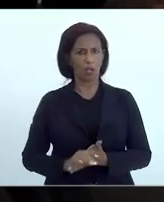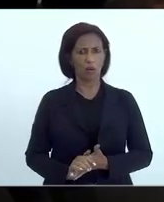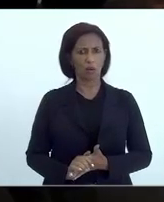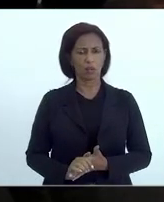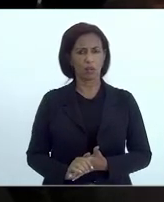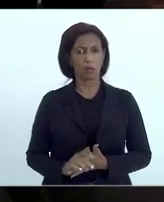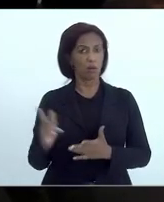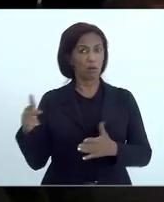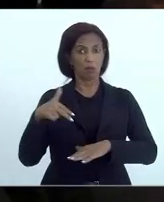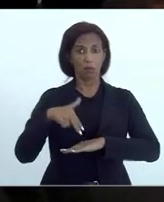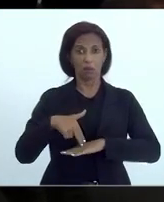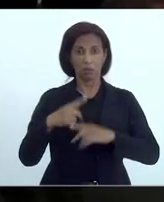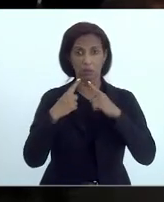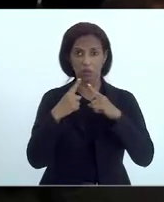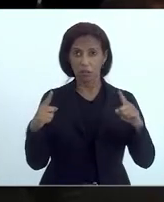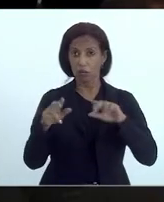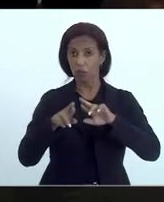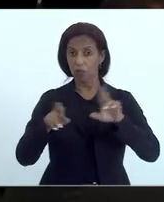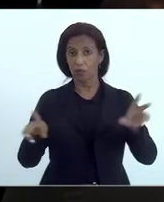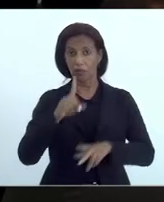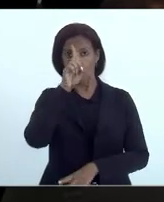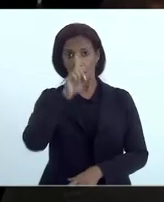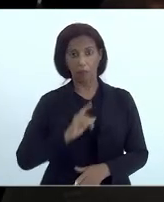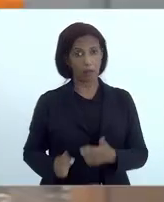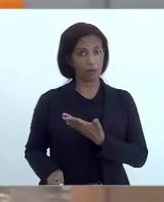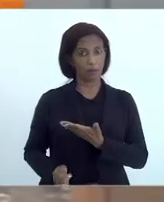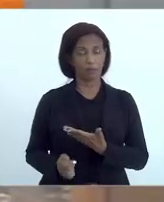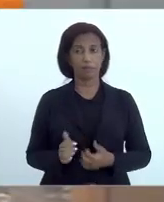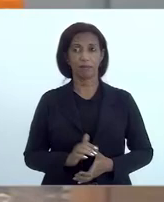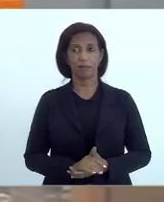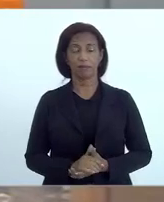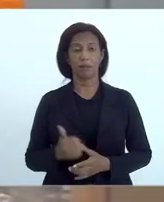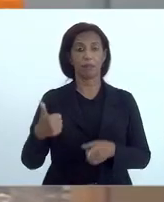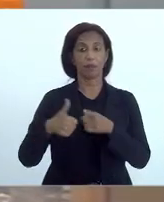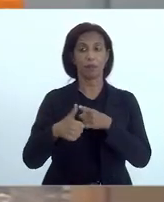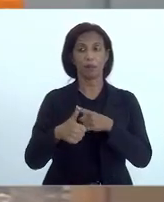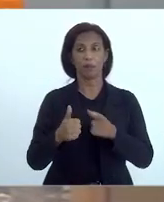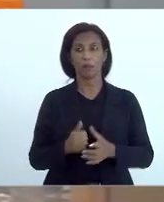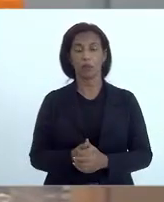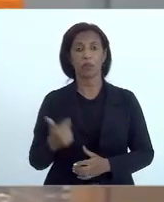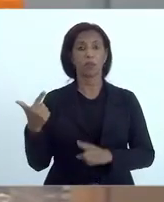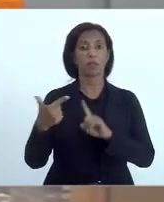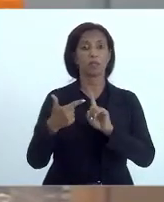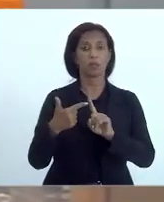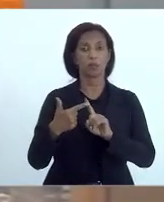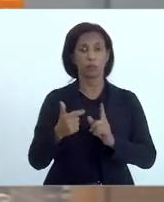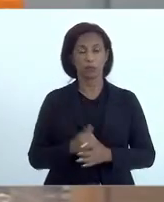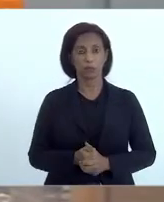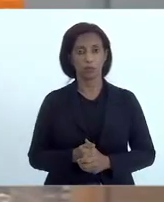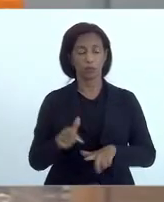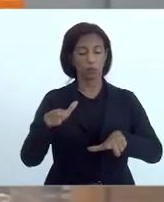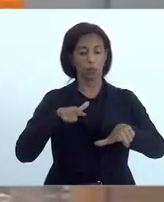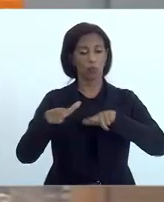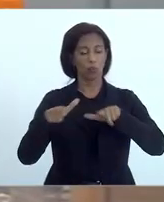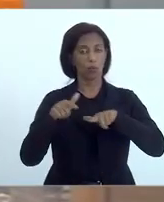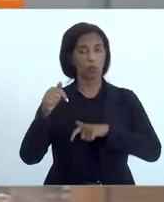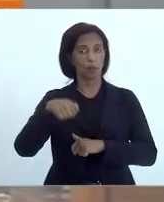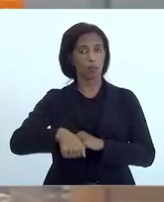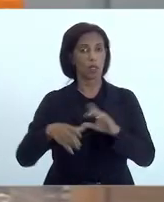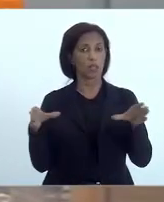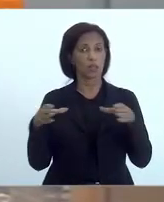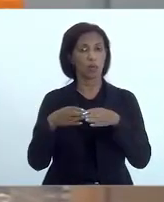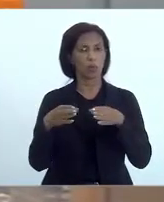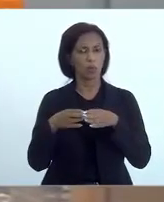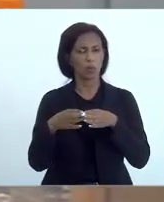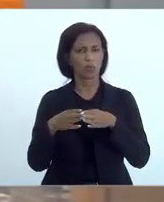Manteve seu discurso na frente dele mas eles amarelou na frente do canal Leandro primeiro ponto segundo. O trabalho que essa dessa